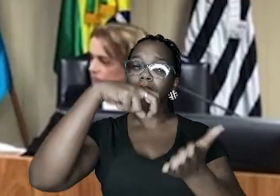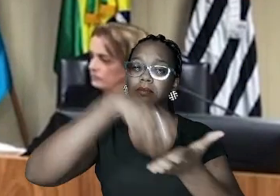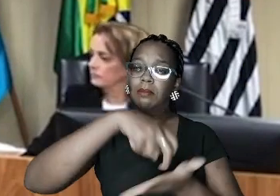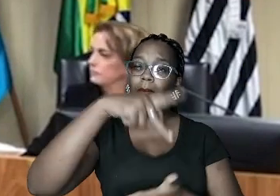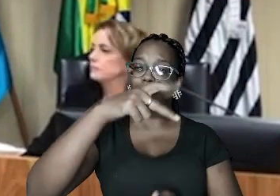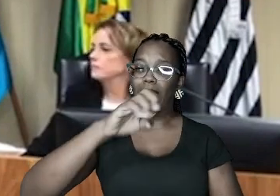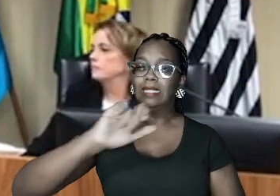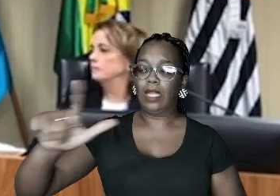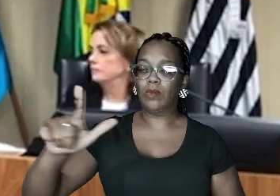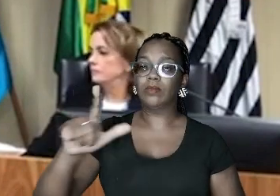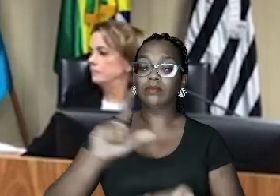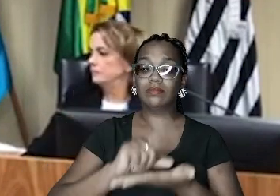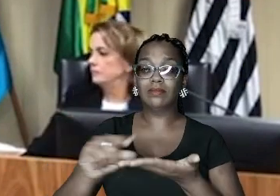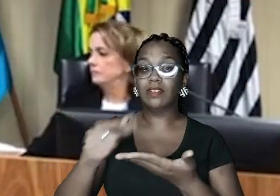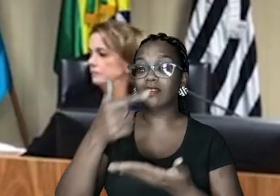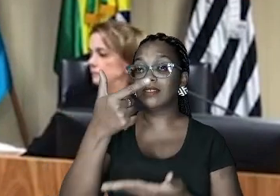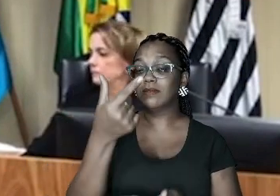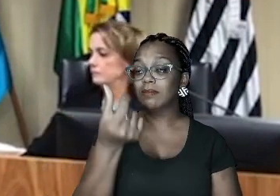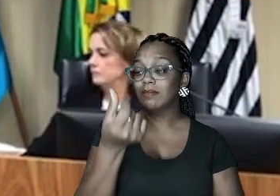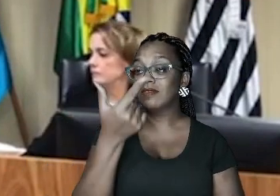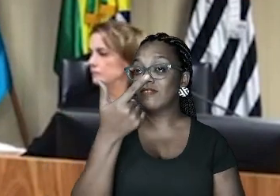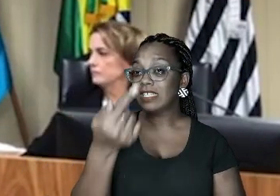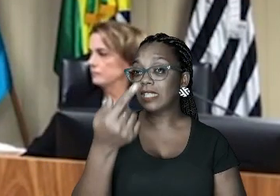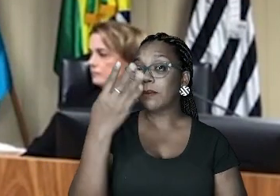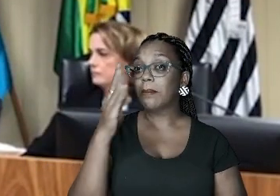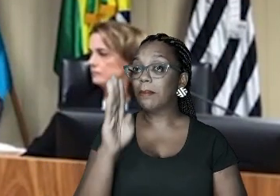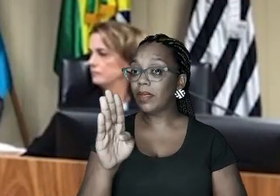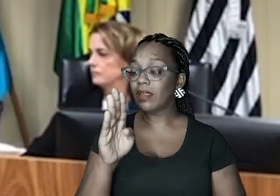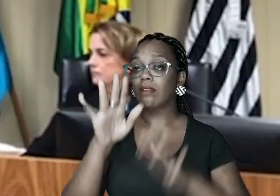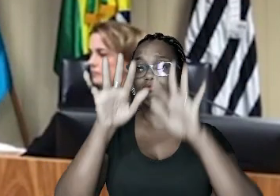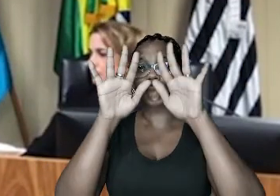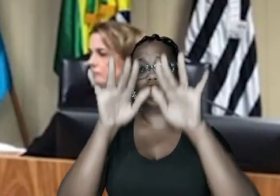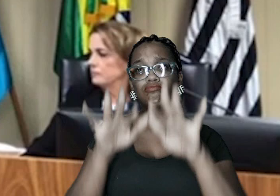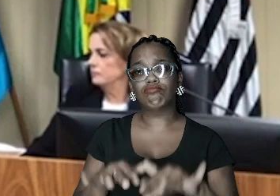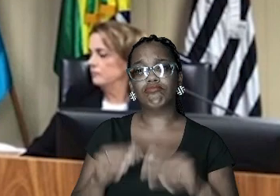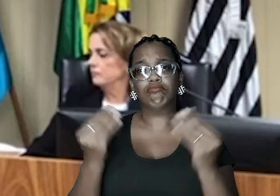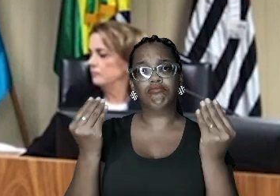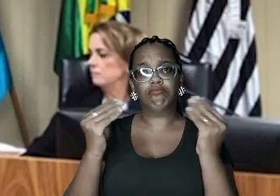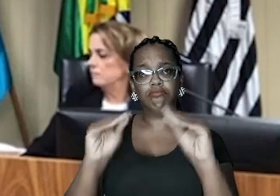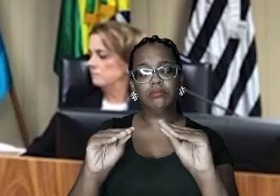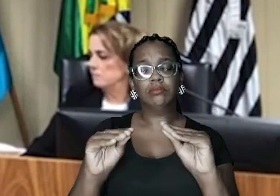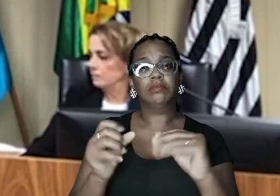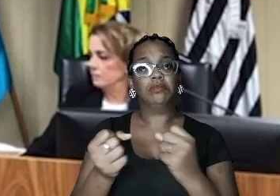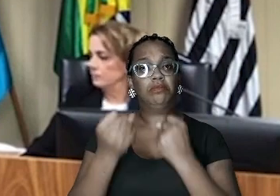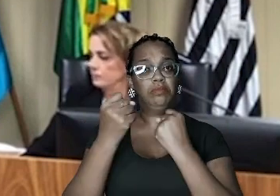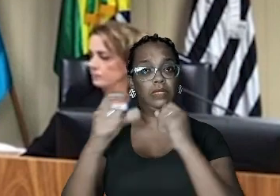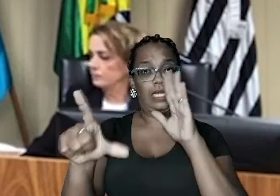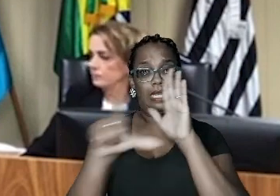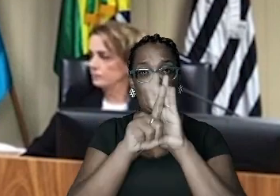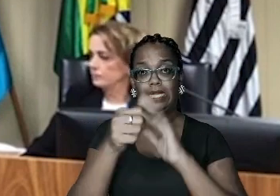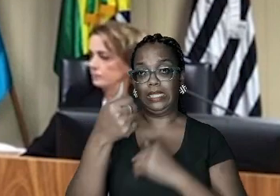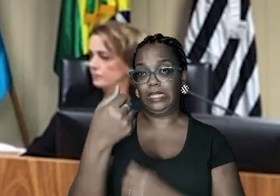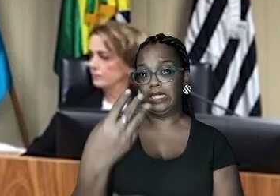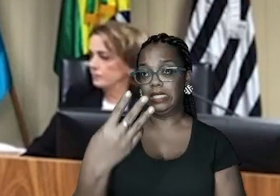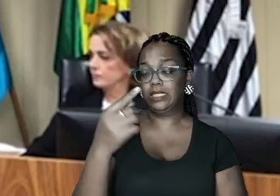hoje ele foi redigido por força da lei 13.506/2017